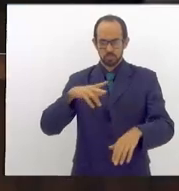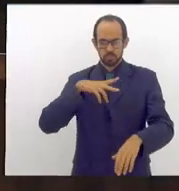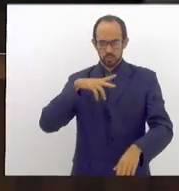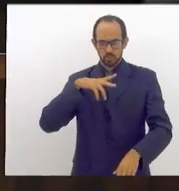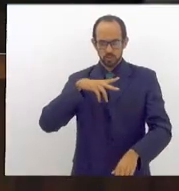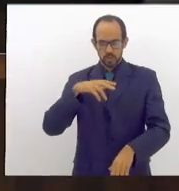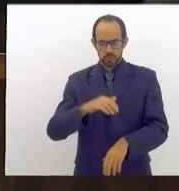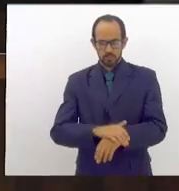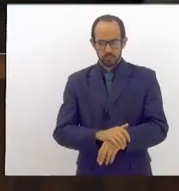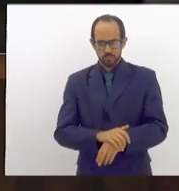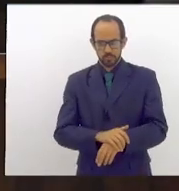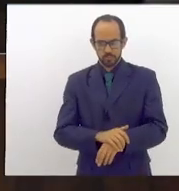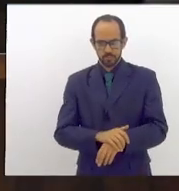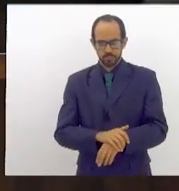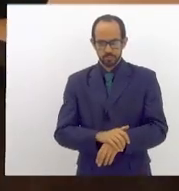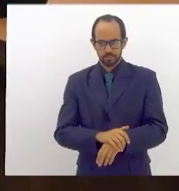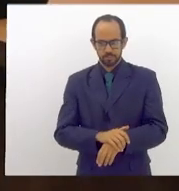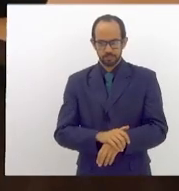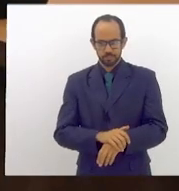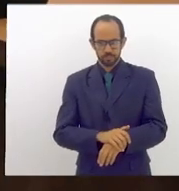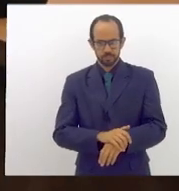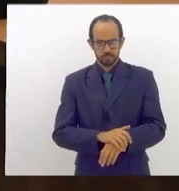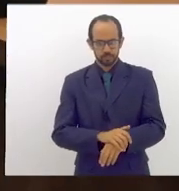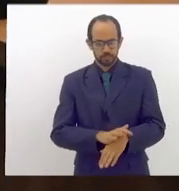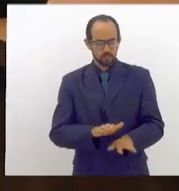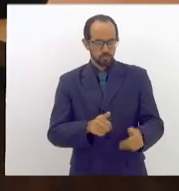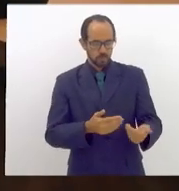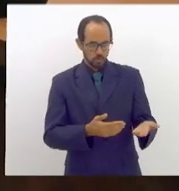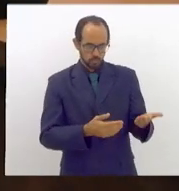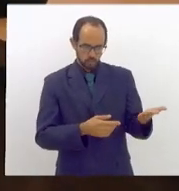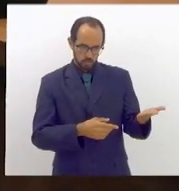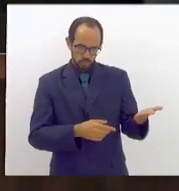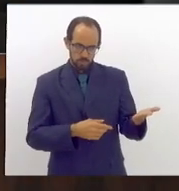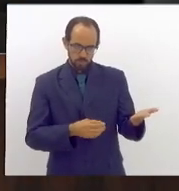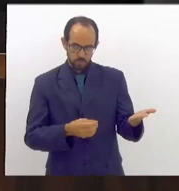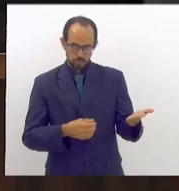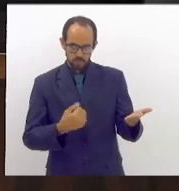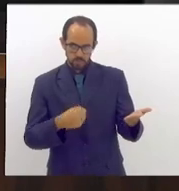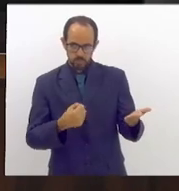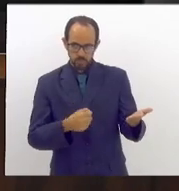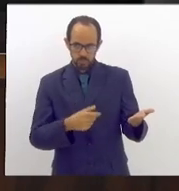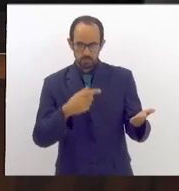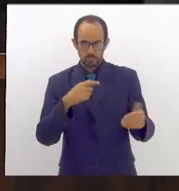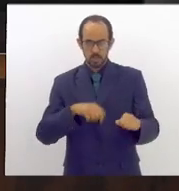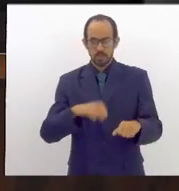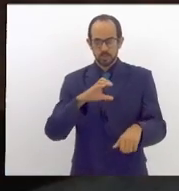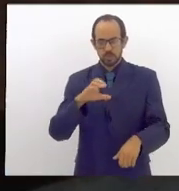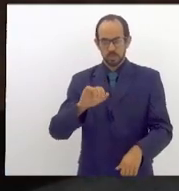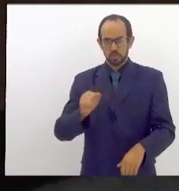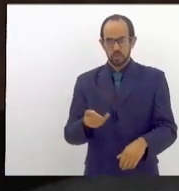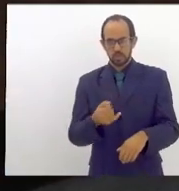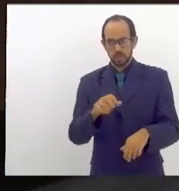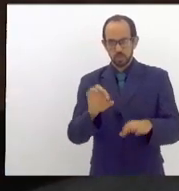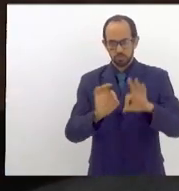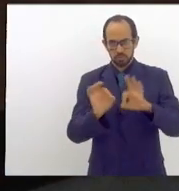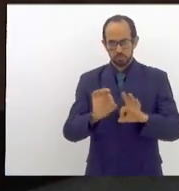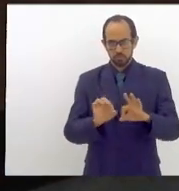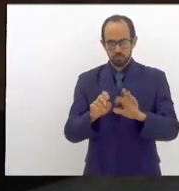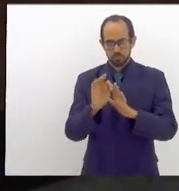eu gostaria de então preparar para providenciando o texto